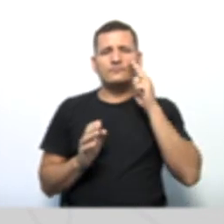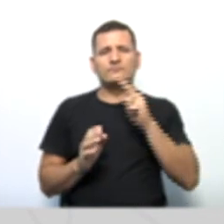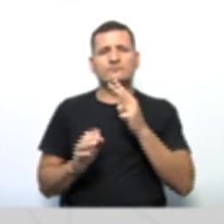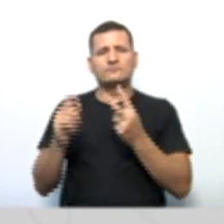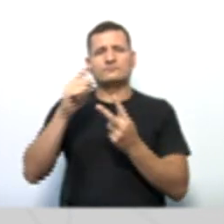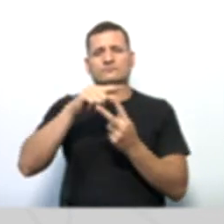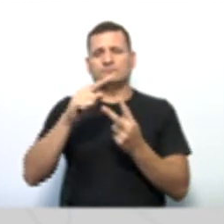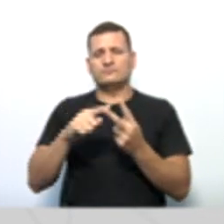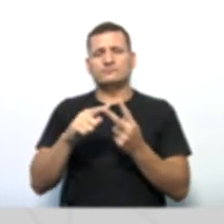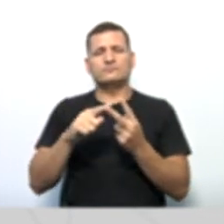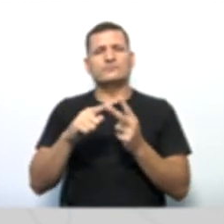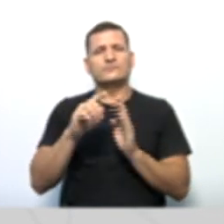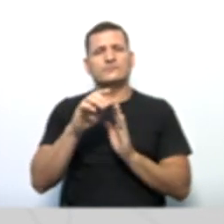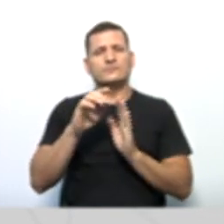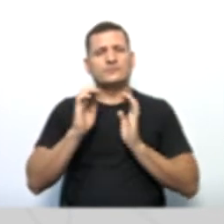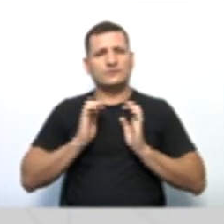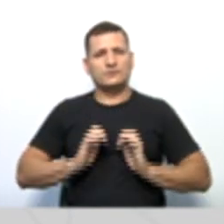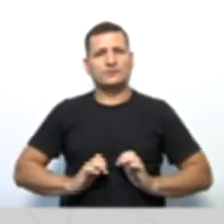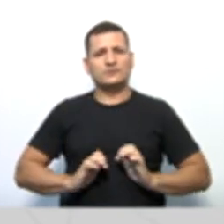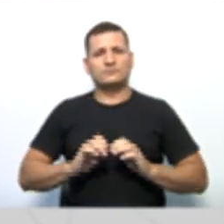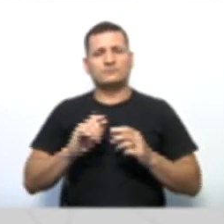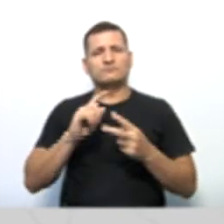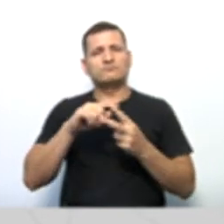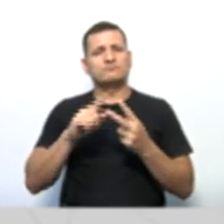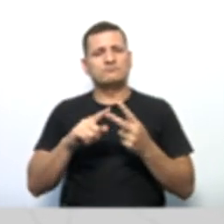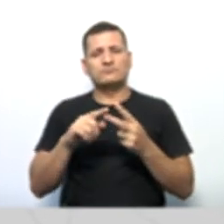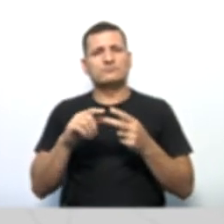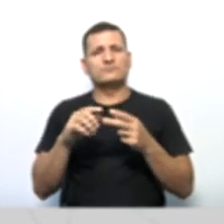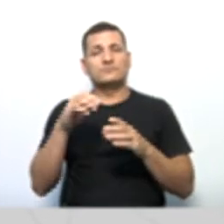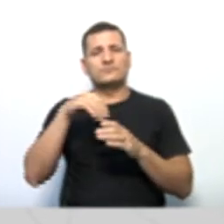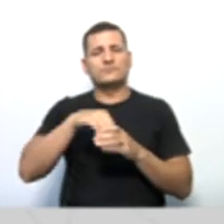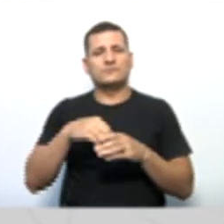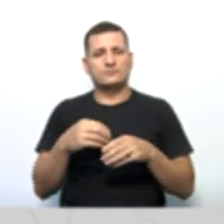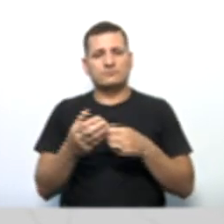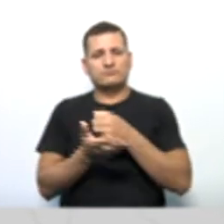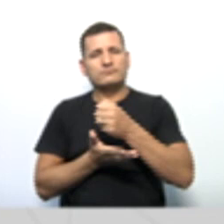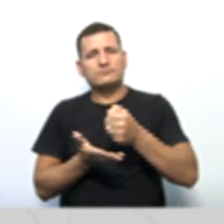quais são os princípios que estão presentes